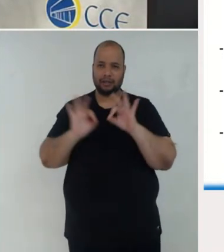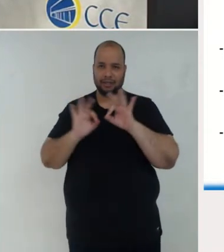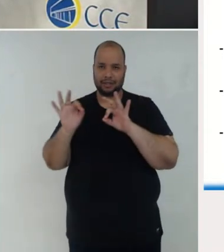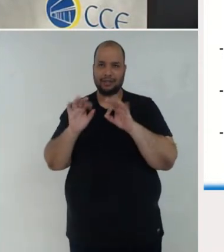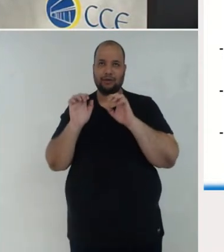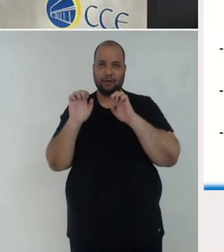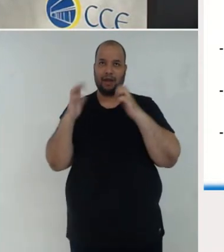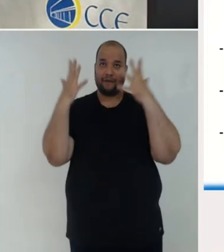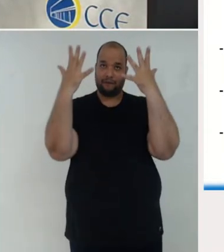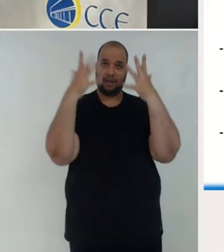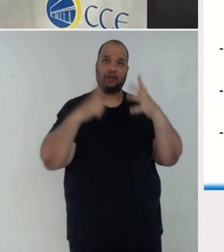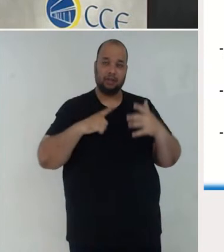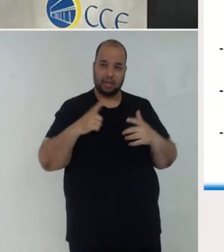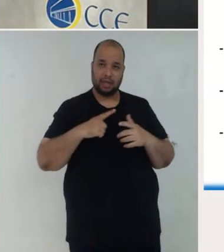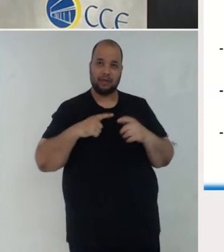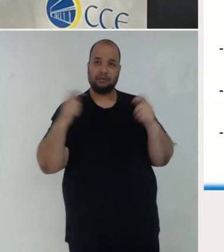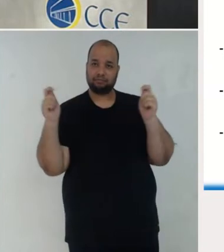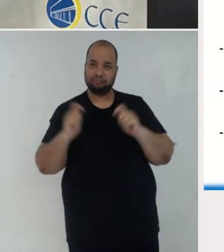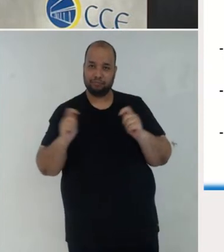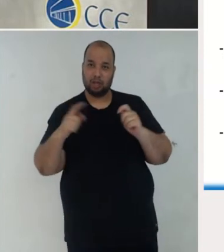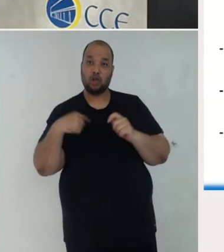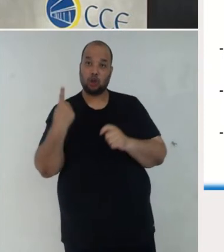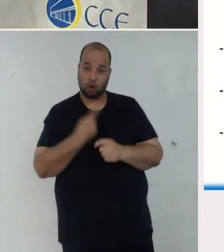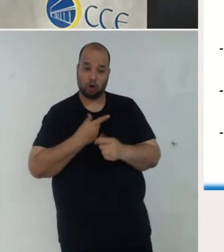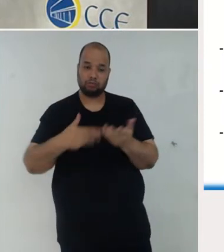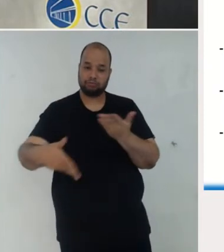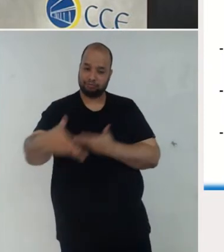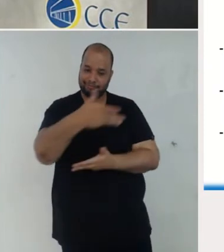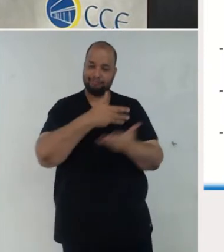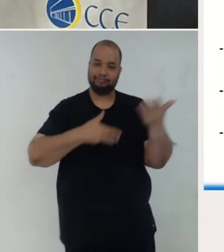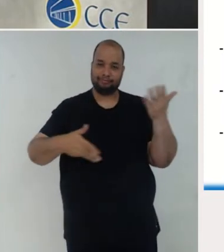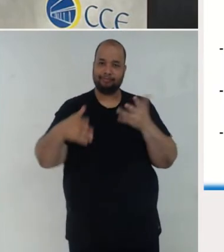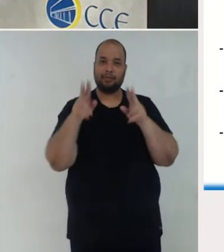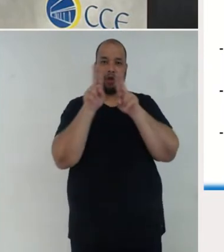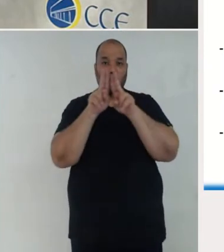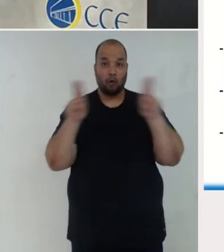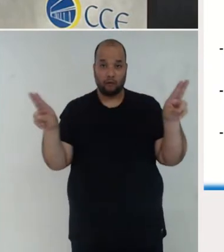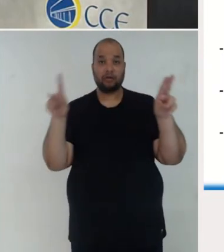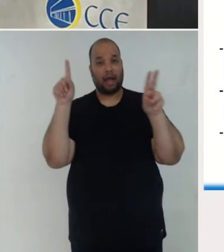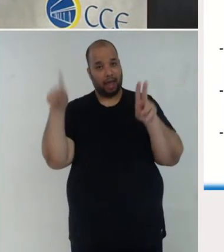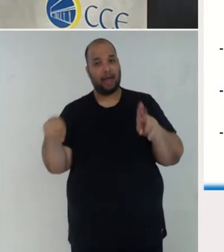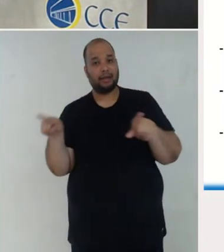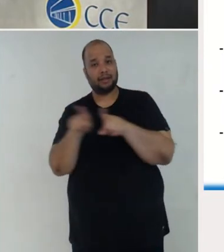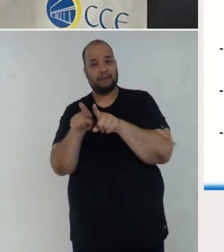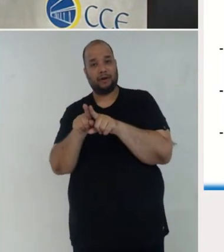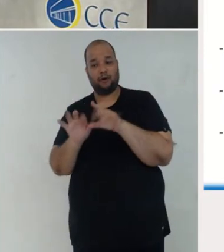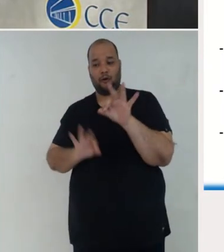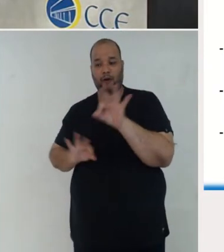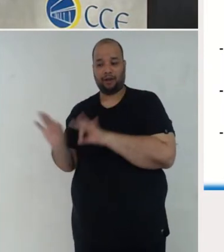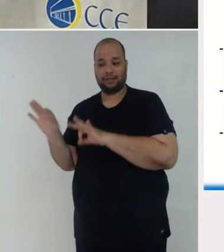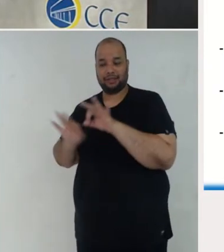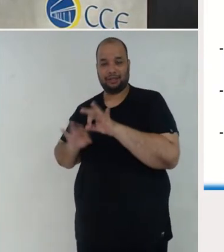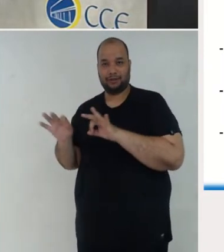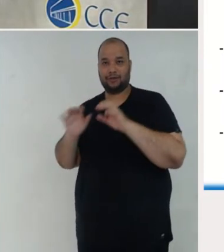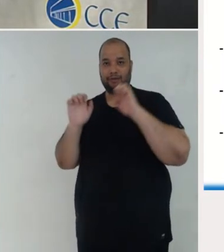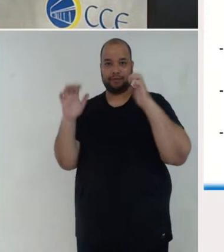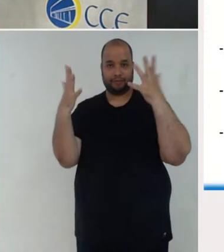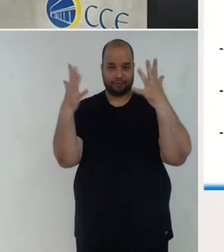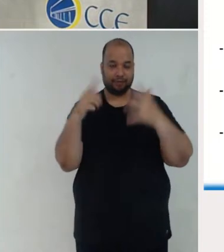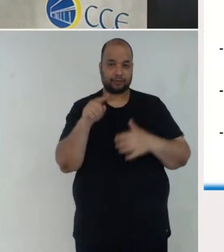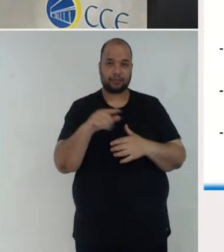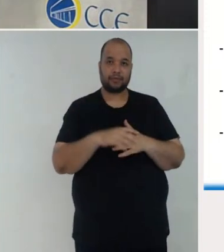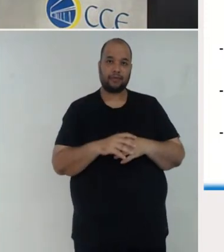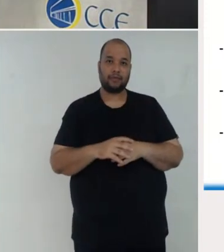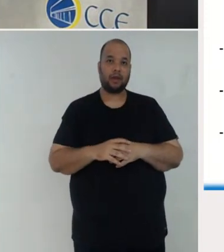e nessa interlocução que a gente está buscando promover, onde a UFSC é uma das organizadoras desse evento,